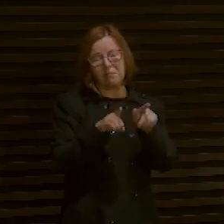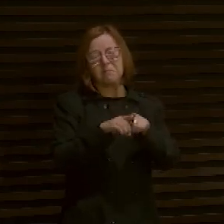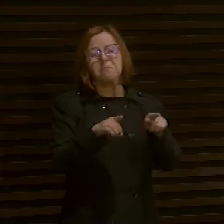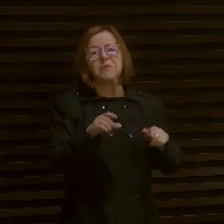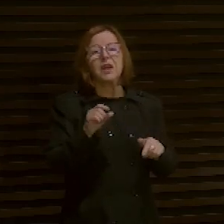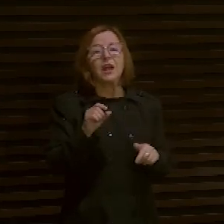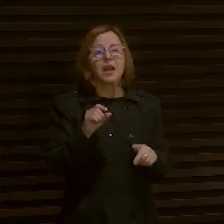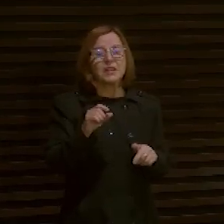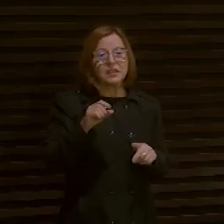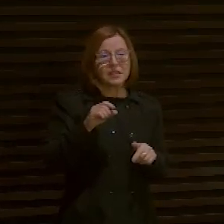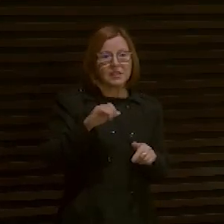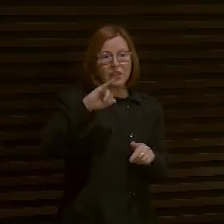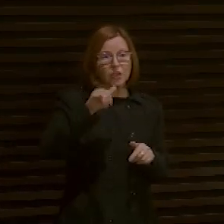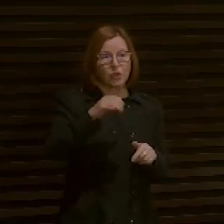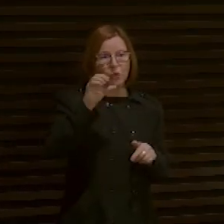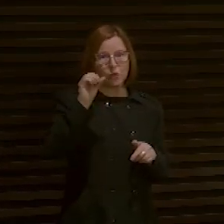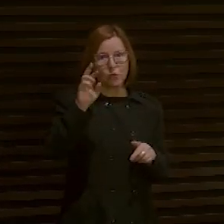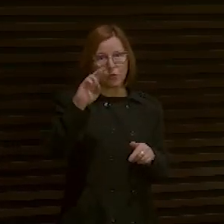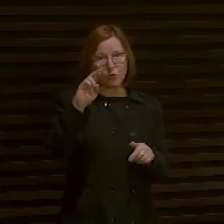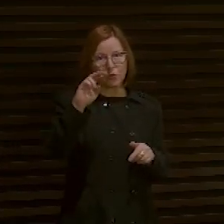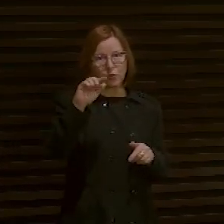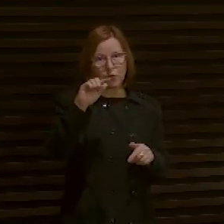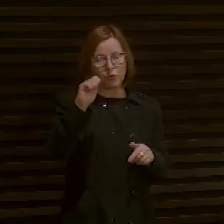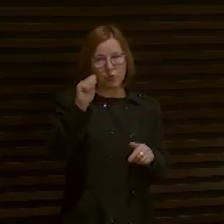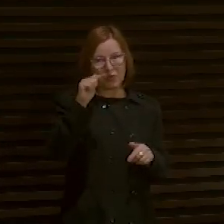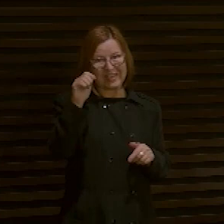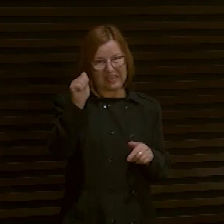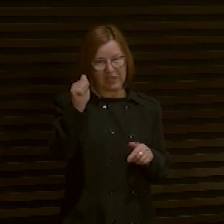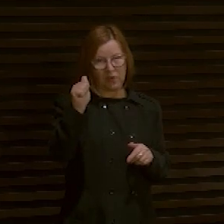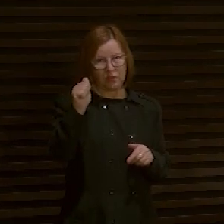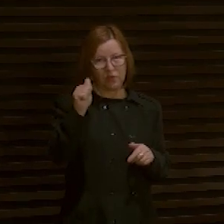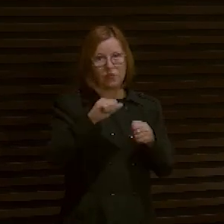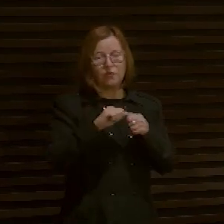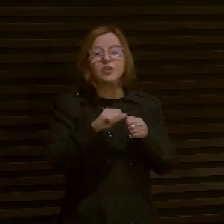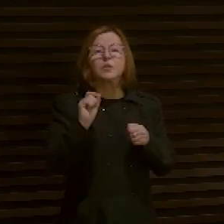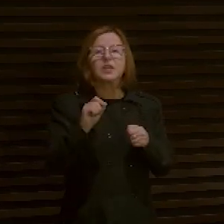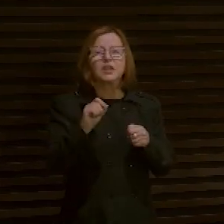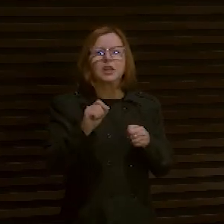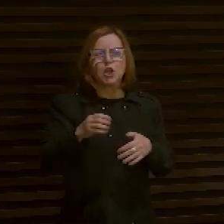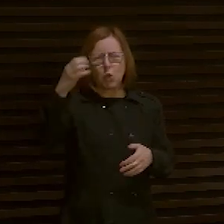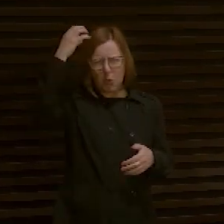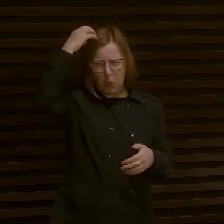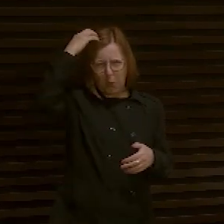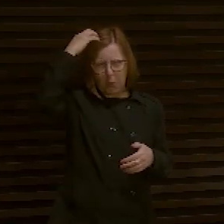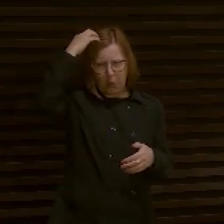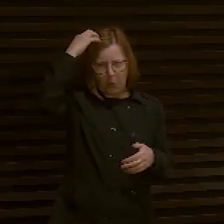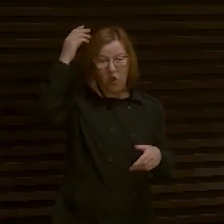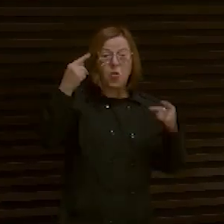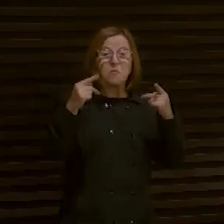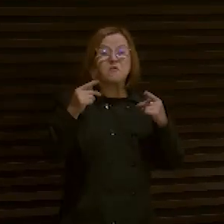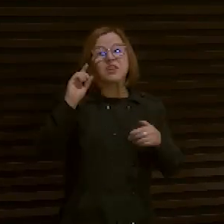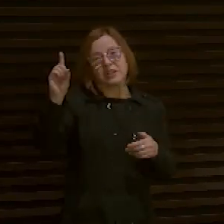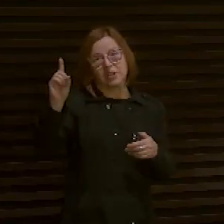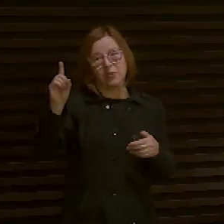fez? Jorão culpou o profeta de Deus, que no caso ali era Eliseu naquele contexto, e ele culpou